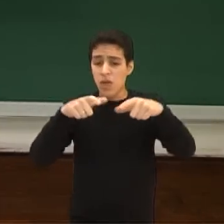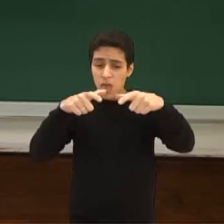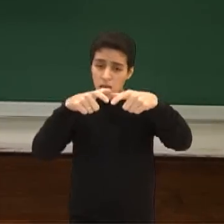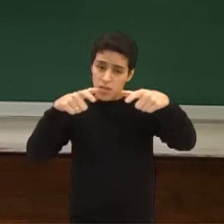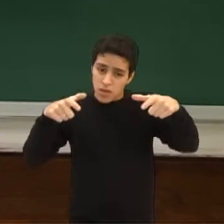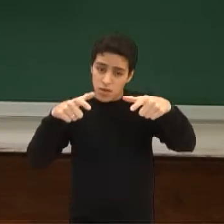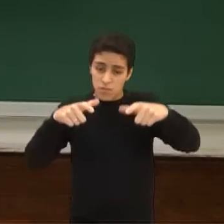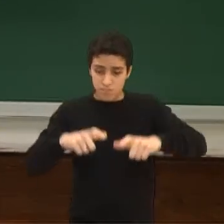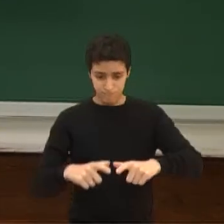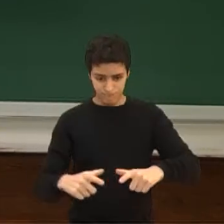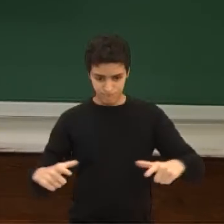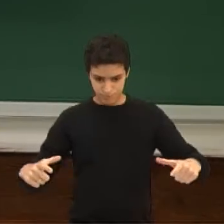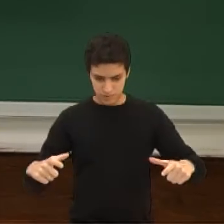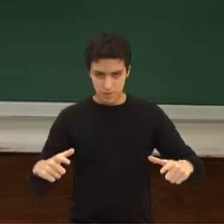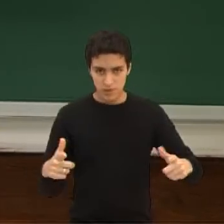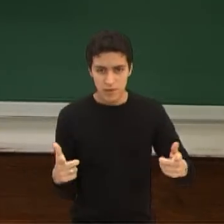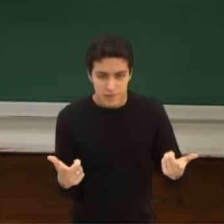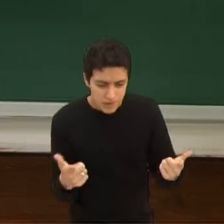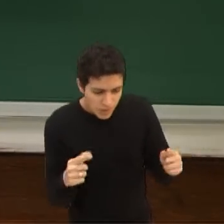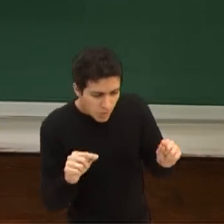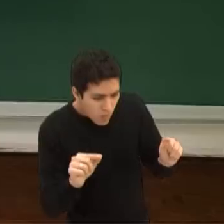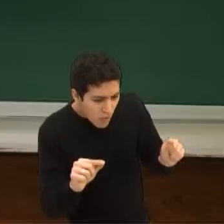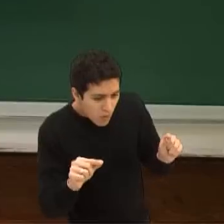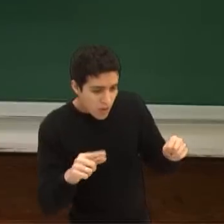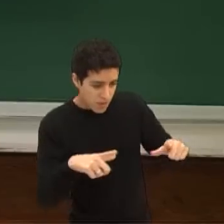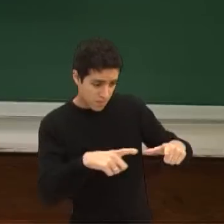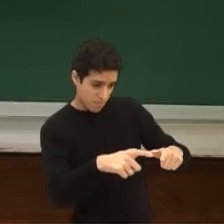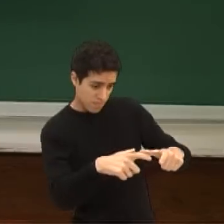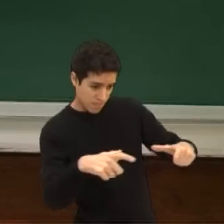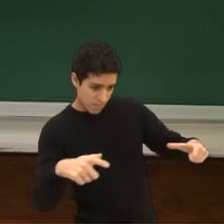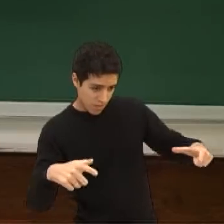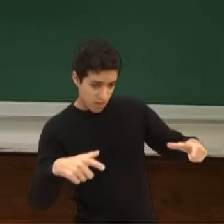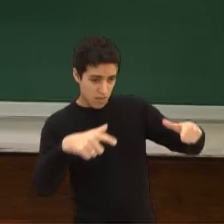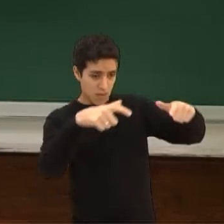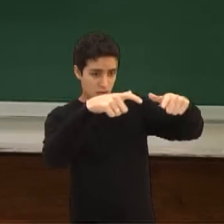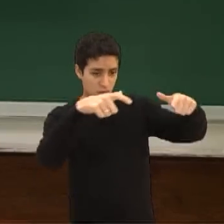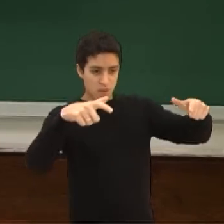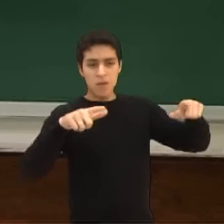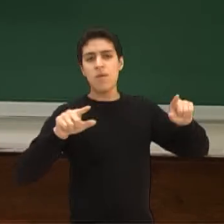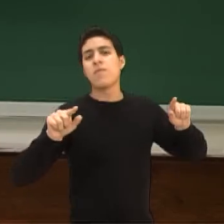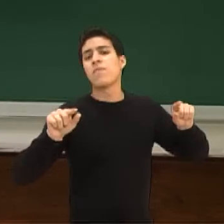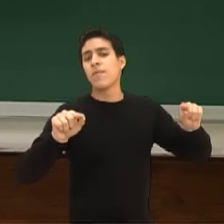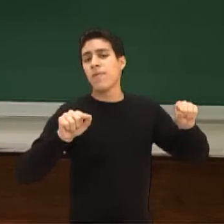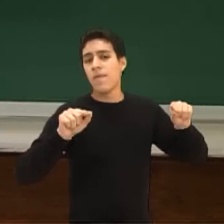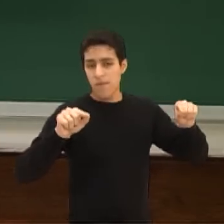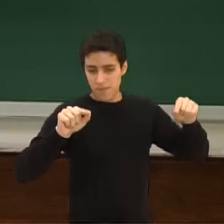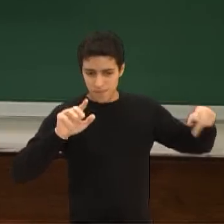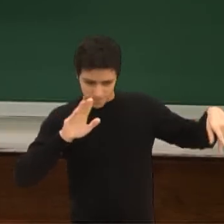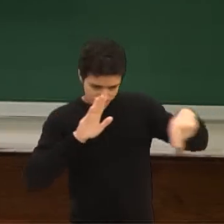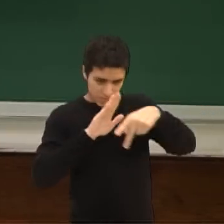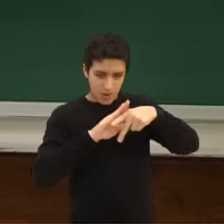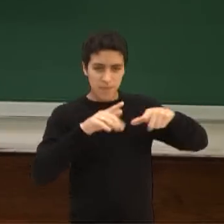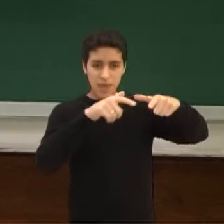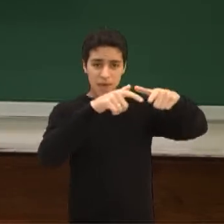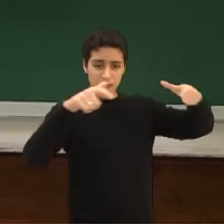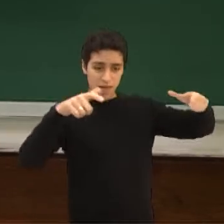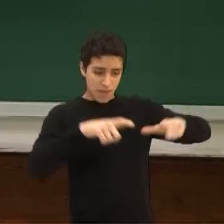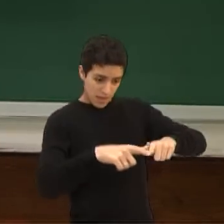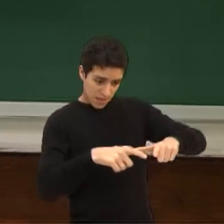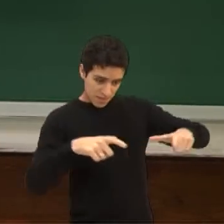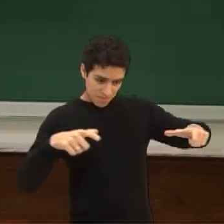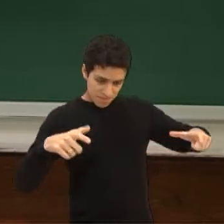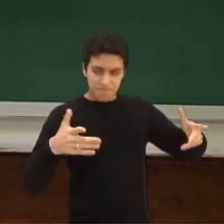retângulo. Então as duas bases, ou seja, quem vai nas duas pontas, serão o quê? Serão retângulos, só que